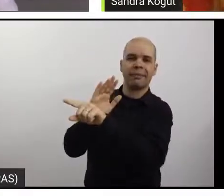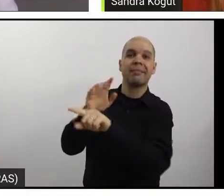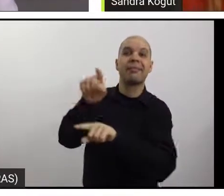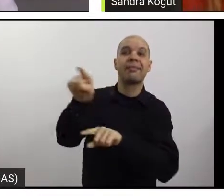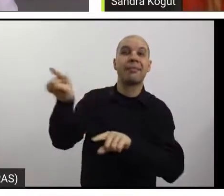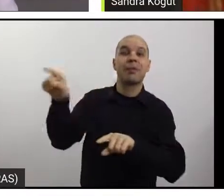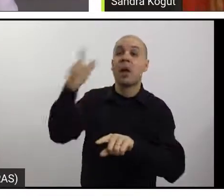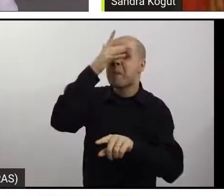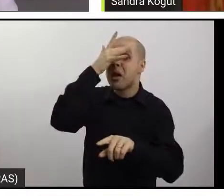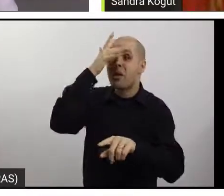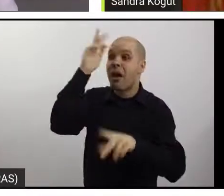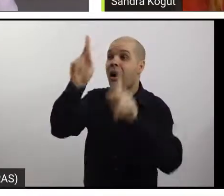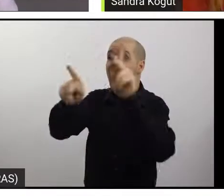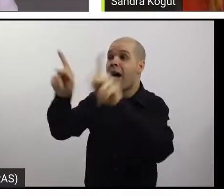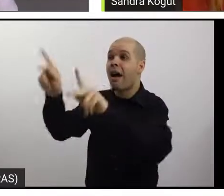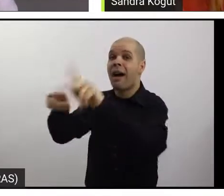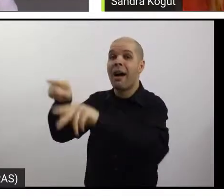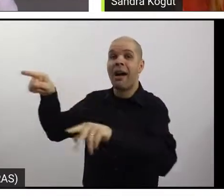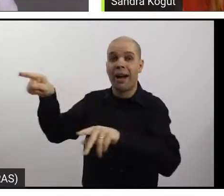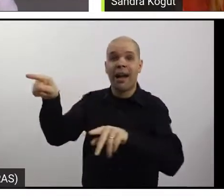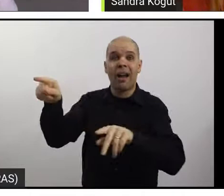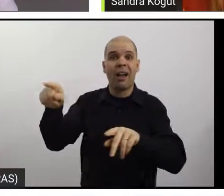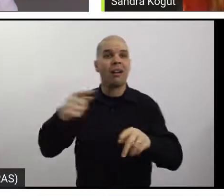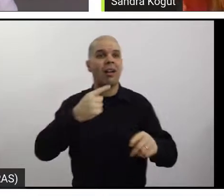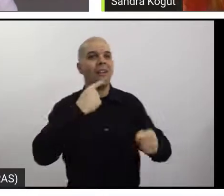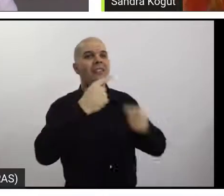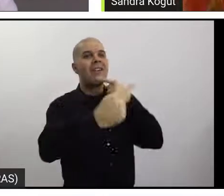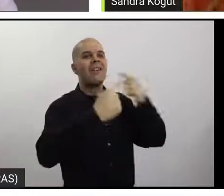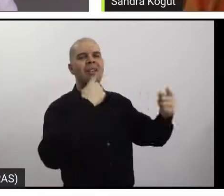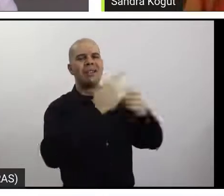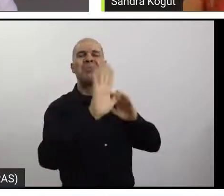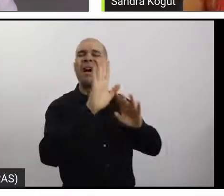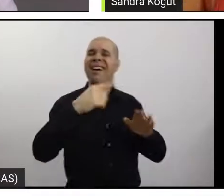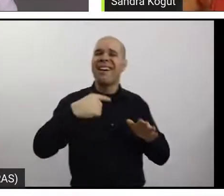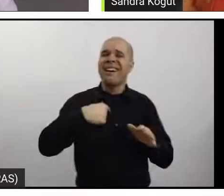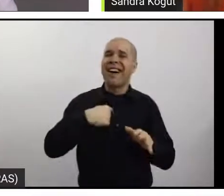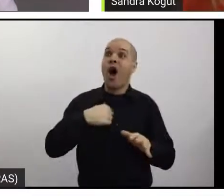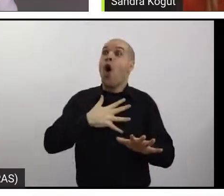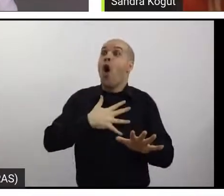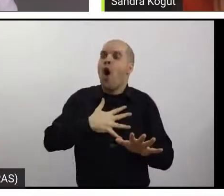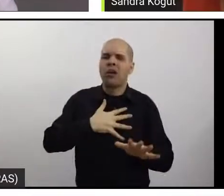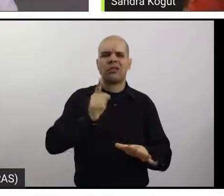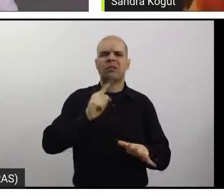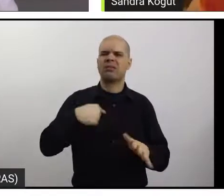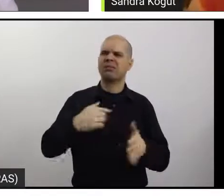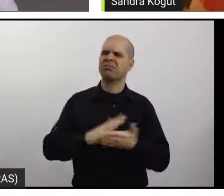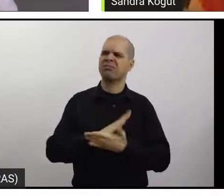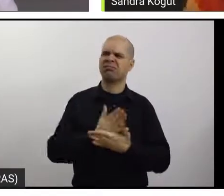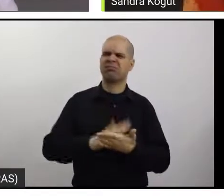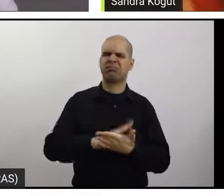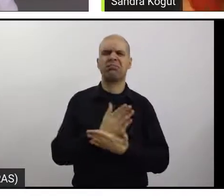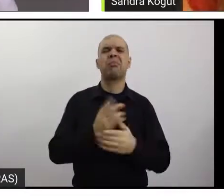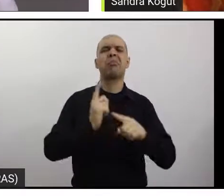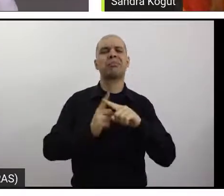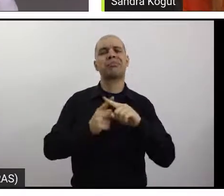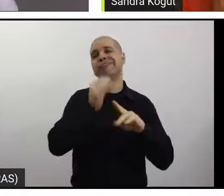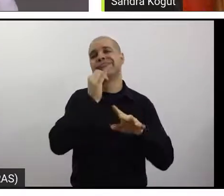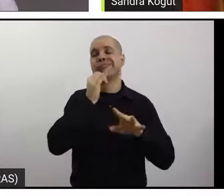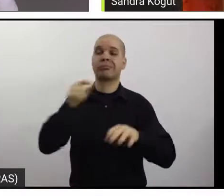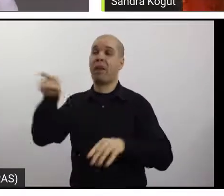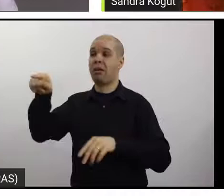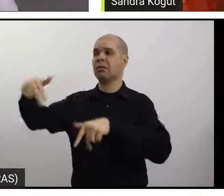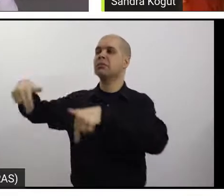E, na verdade, isso me incomodava, porque eu pensava assim, pô, a pessoa está ali andando na rua, vem alguém, faz